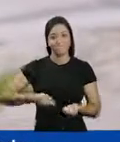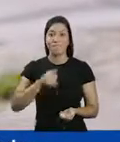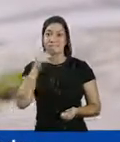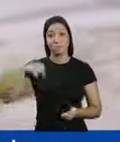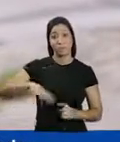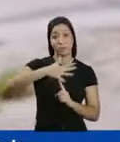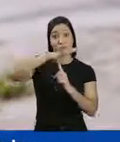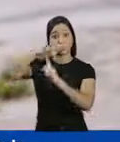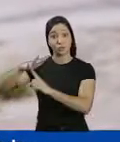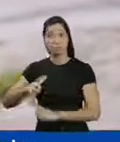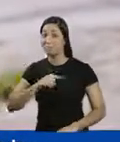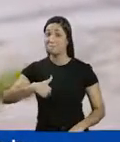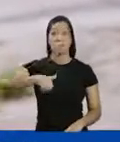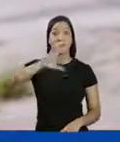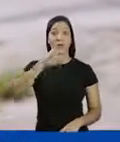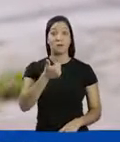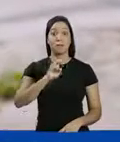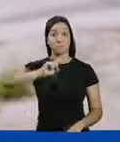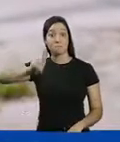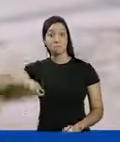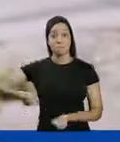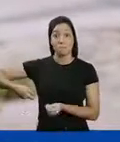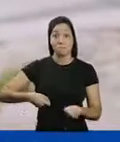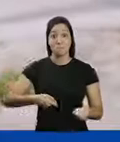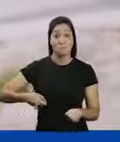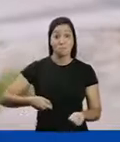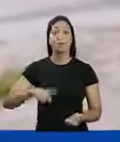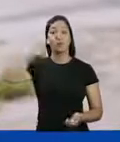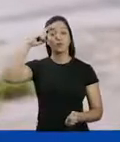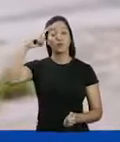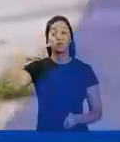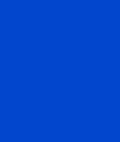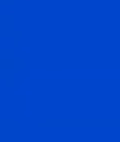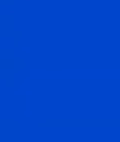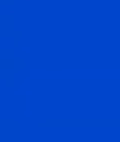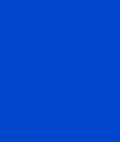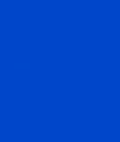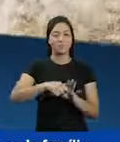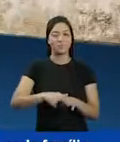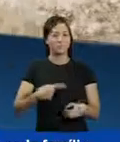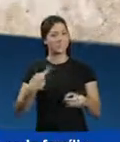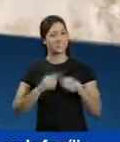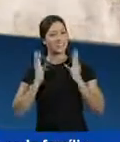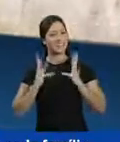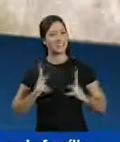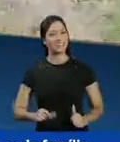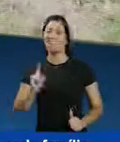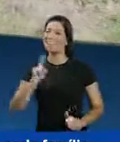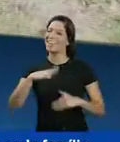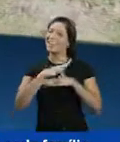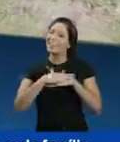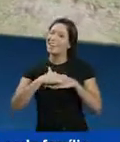como aqui no Shopping Park chegando a mais de 15 mil km varridos todos os meses fazer uma cidade mais limpa